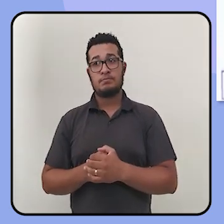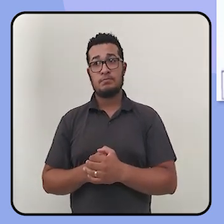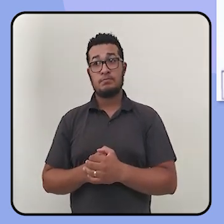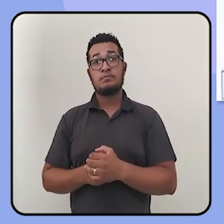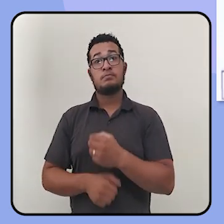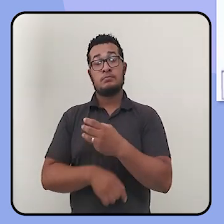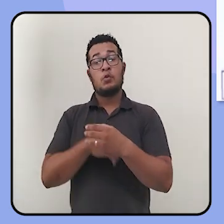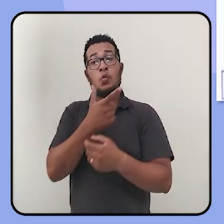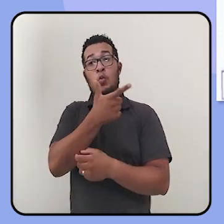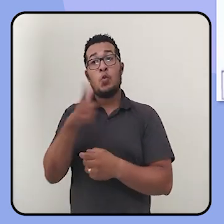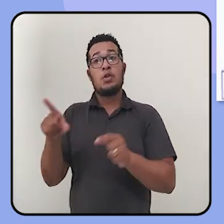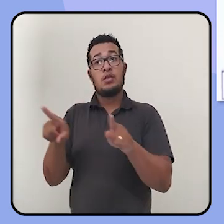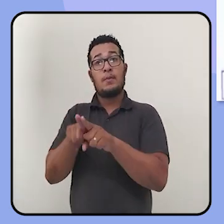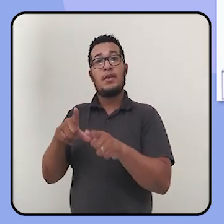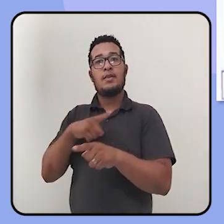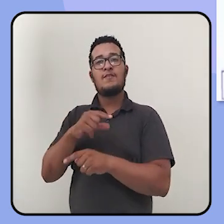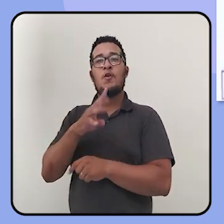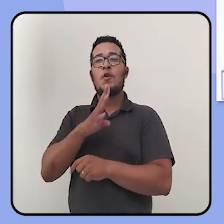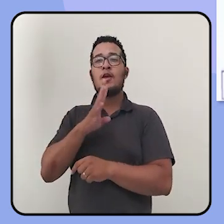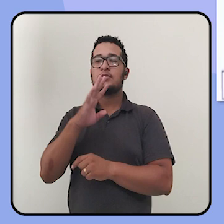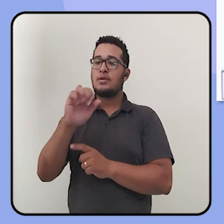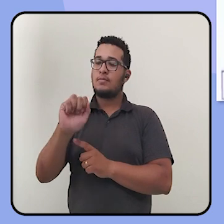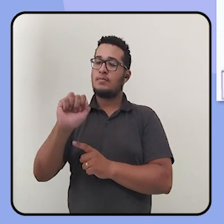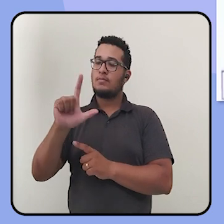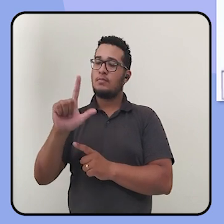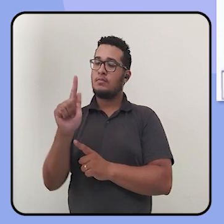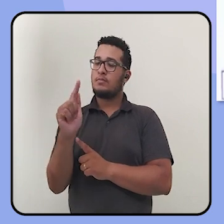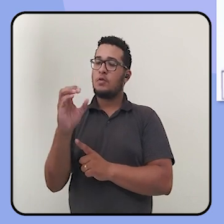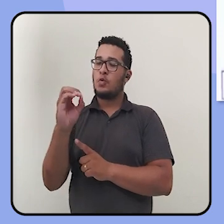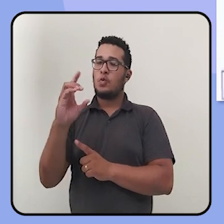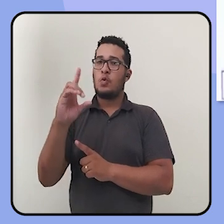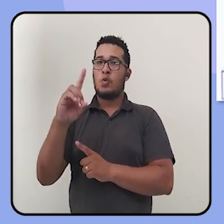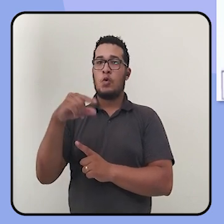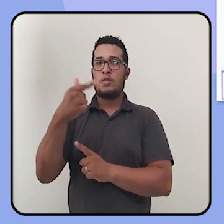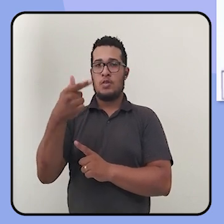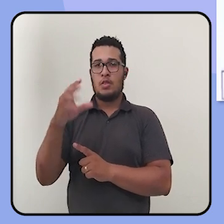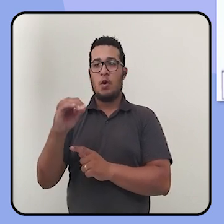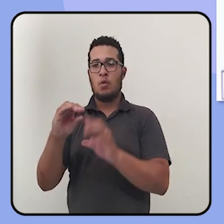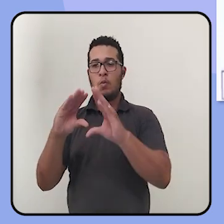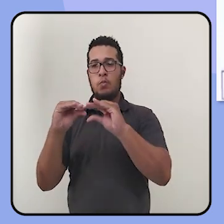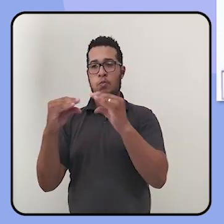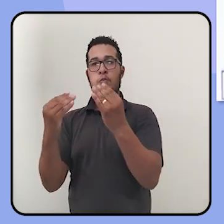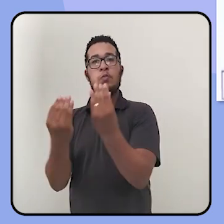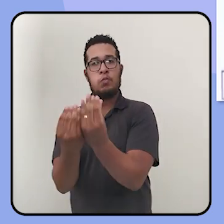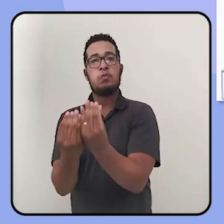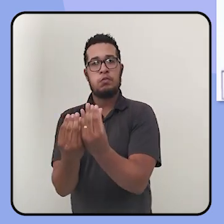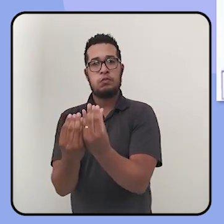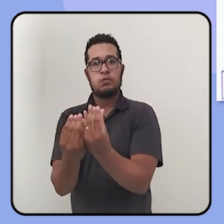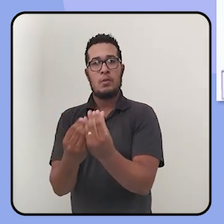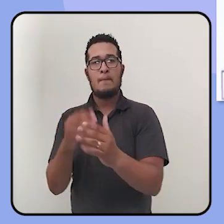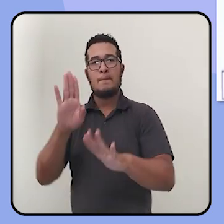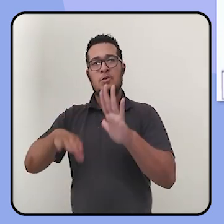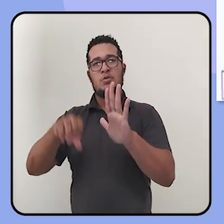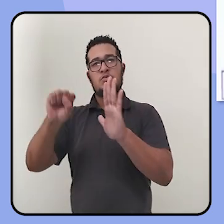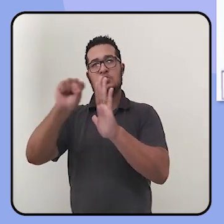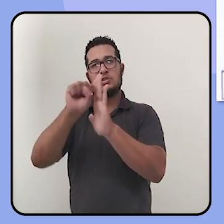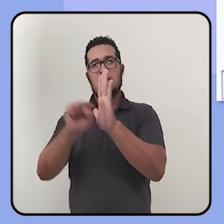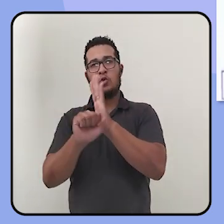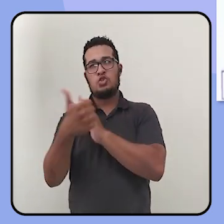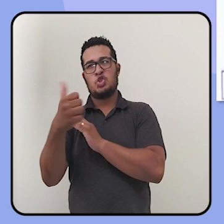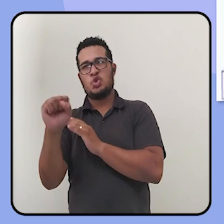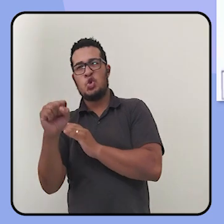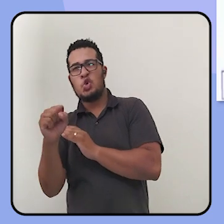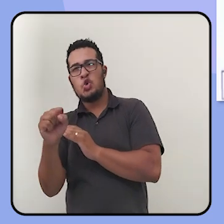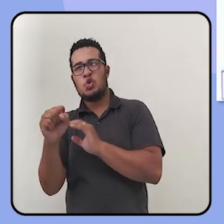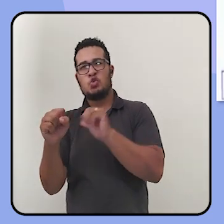era glacial, aproximadamente há 50 mil anos, meus queridos. Há 50 mil anos, esses povos que